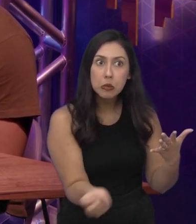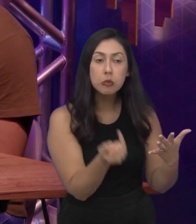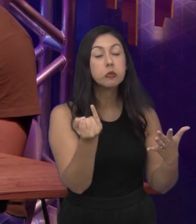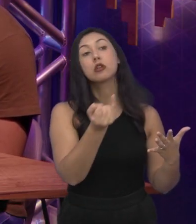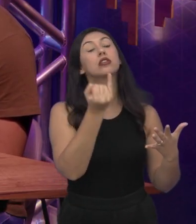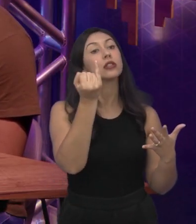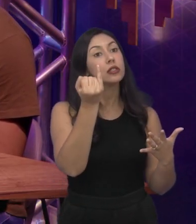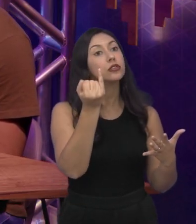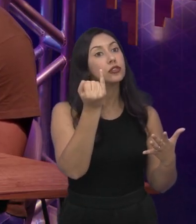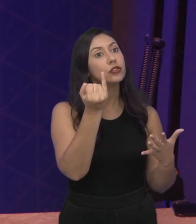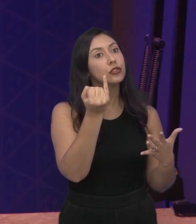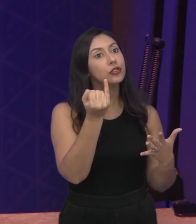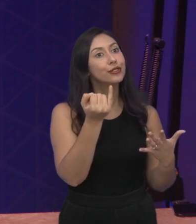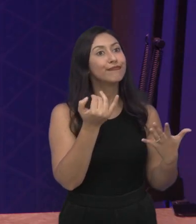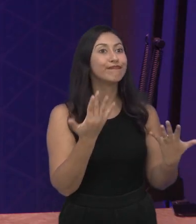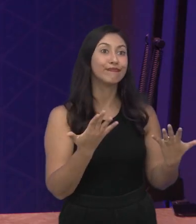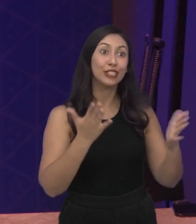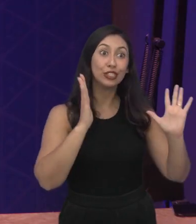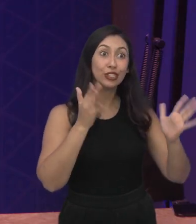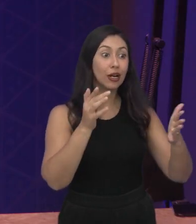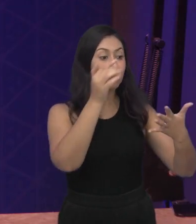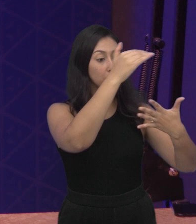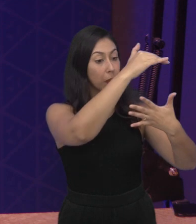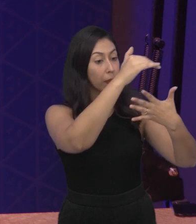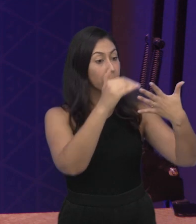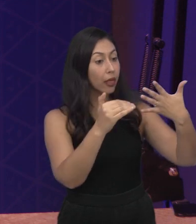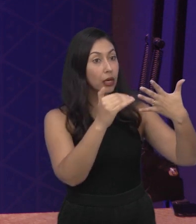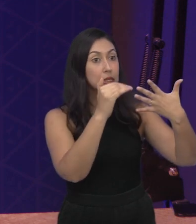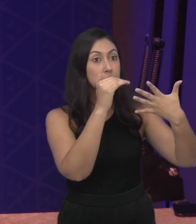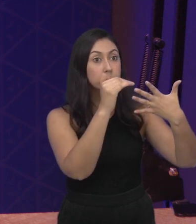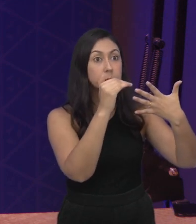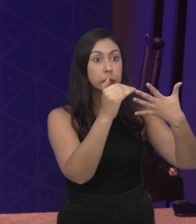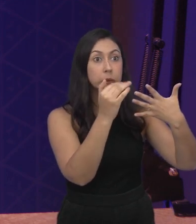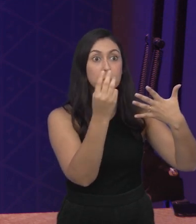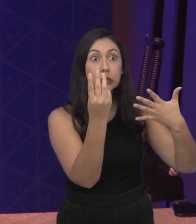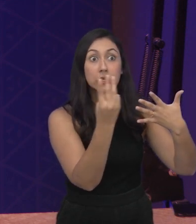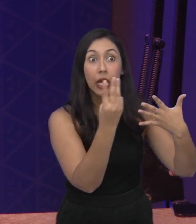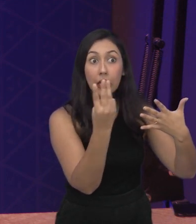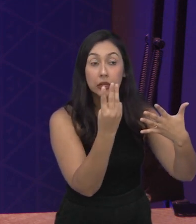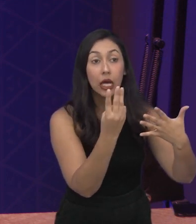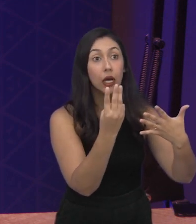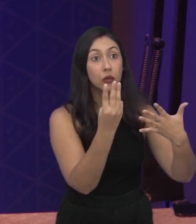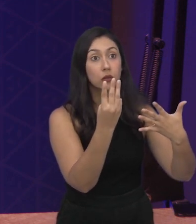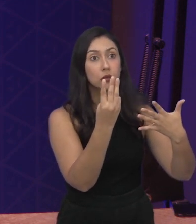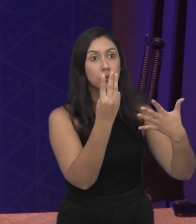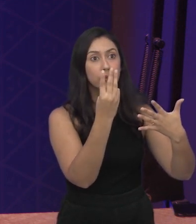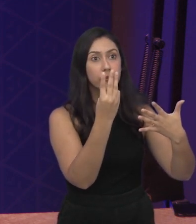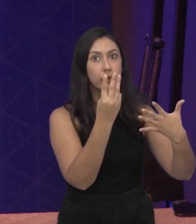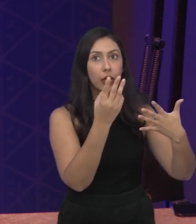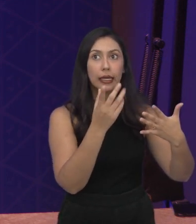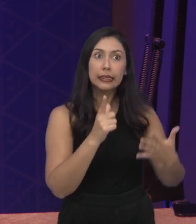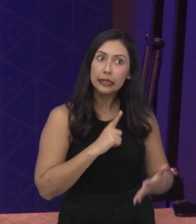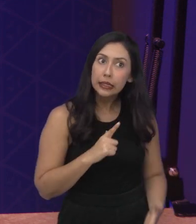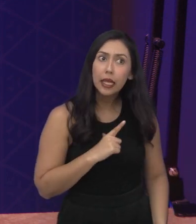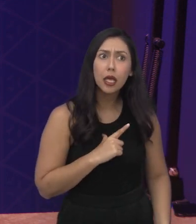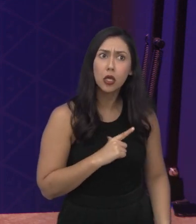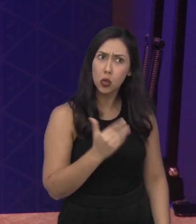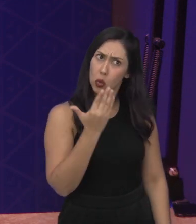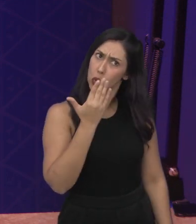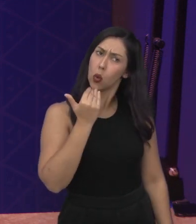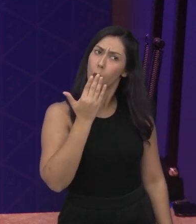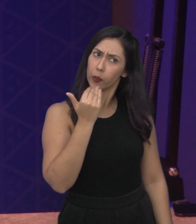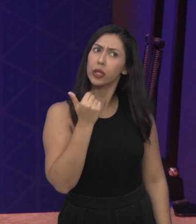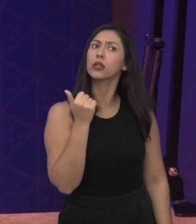país que mais produz, nós somos o terceiro maior país que mais produz. Então, assim, nós produzimos